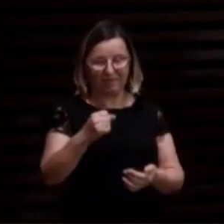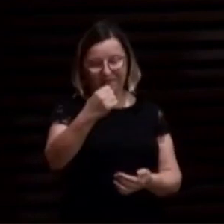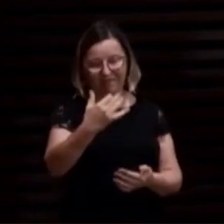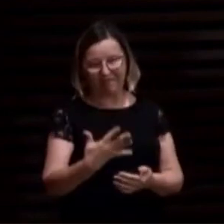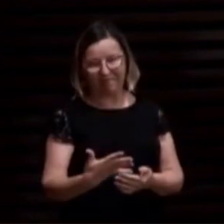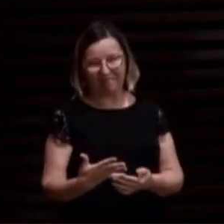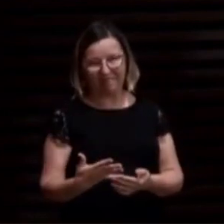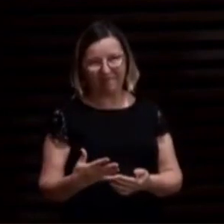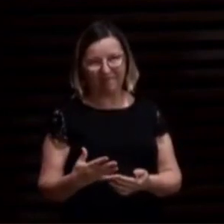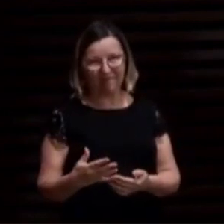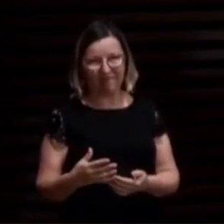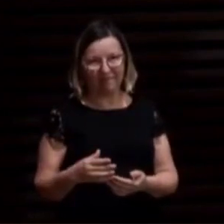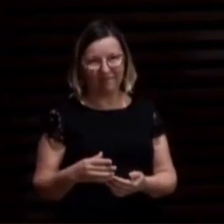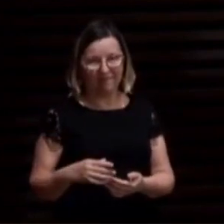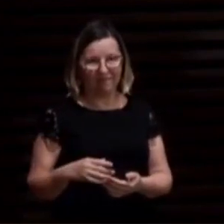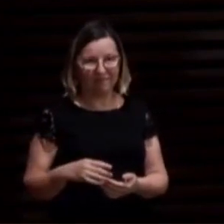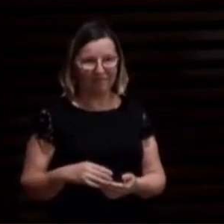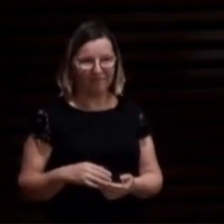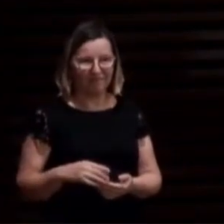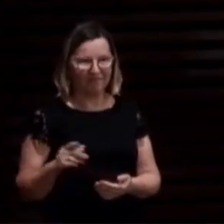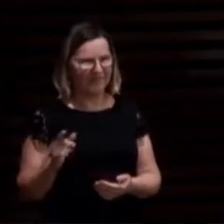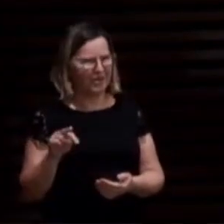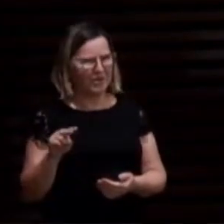não é como uma pregação temática.